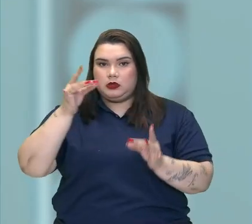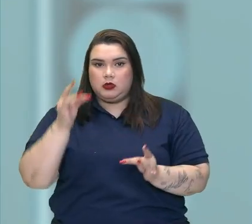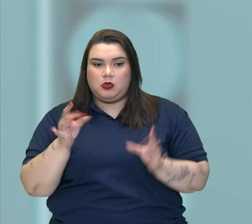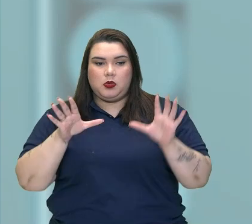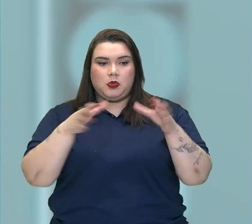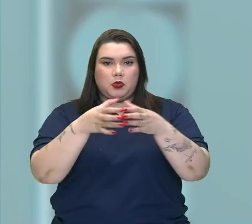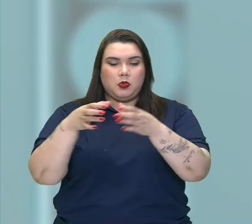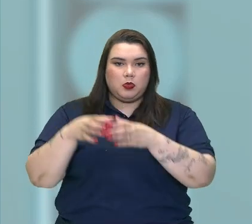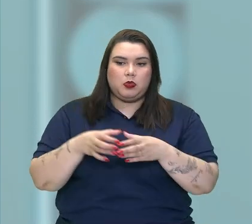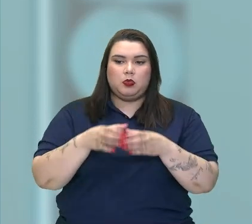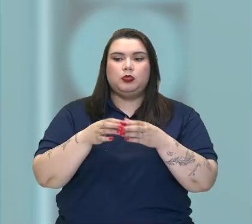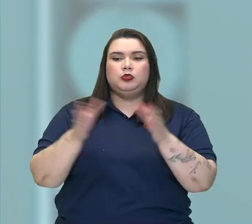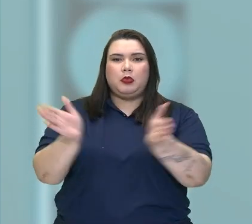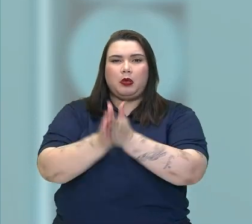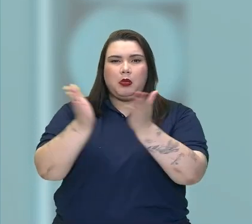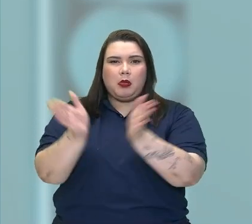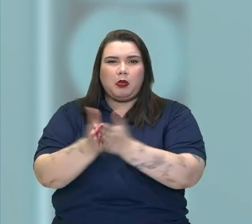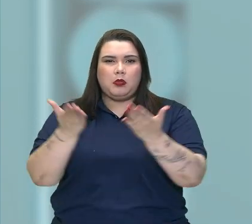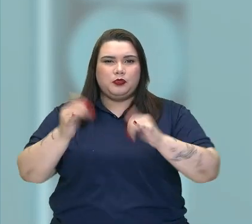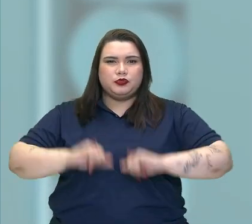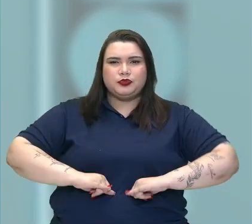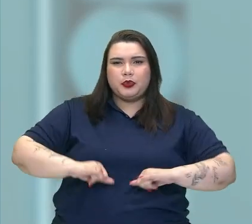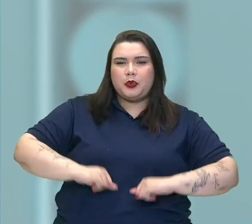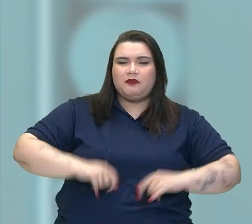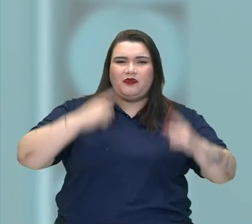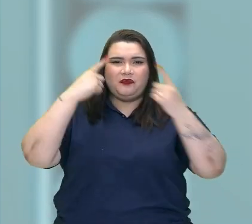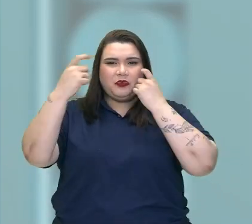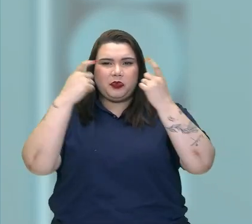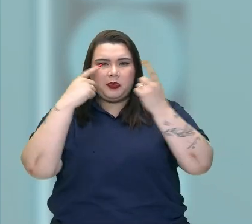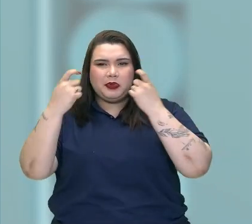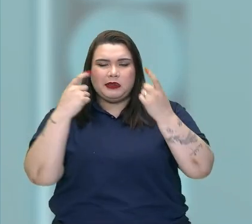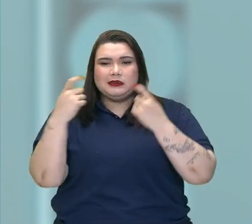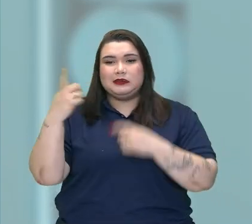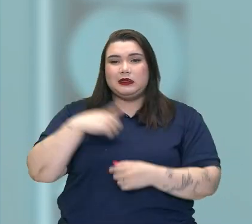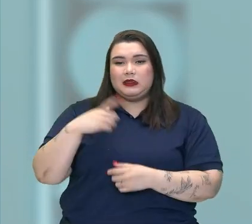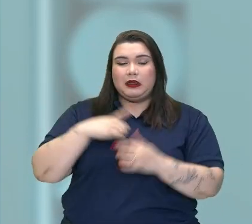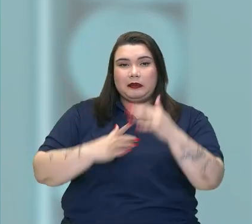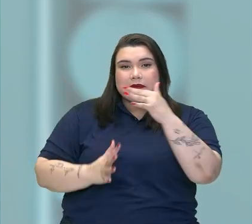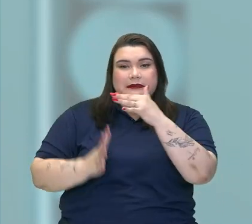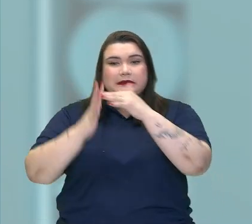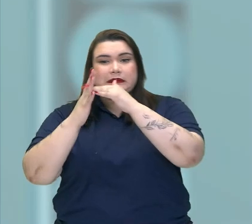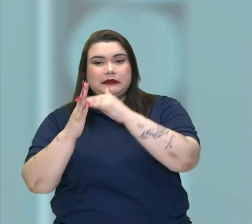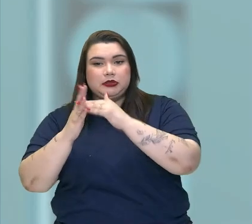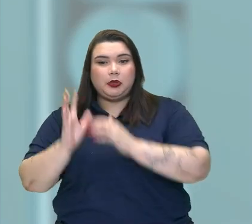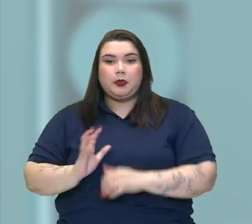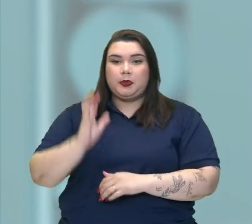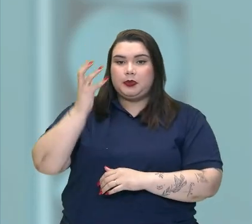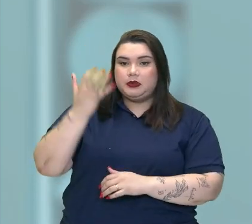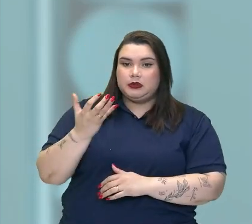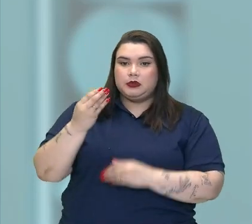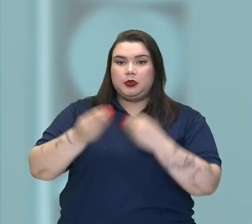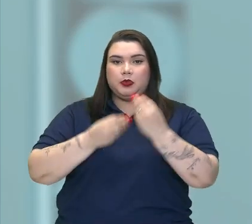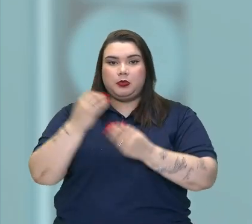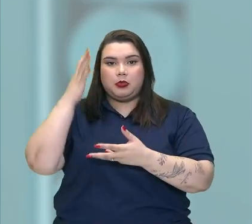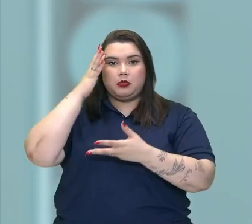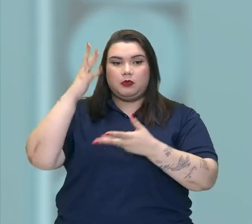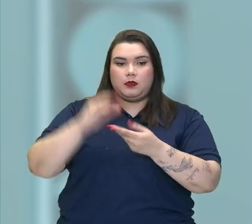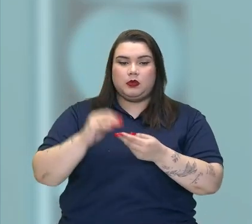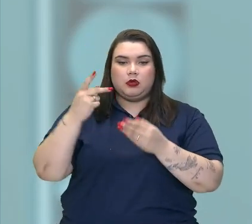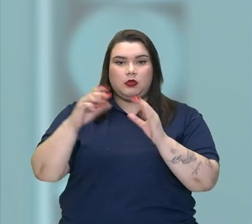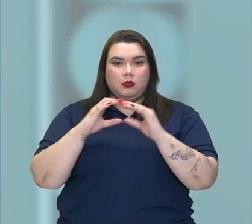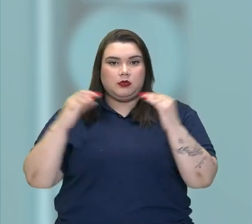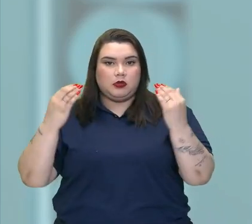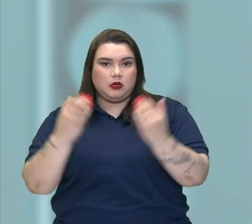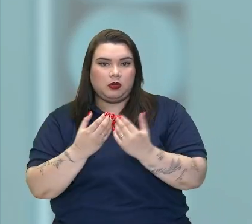grupos marginalizados, grupos em que a violência aparece como um fator determinante para a compreensão daquelas comunidades.